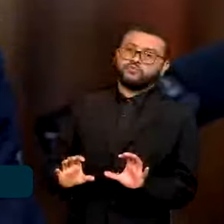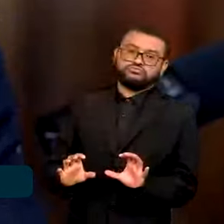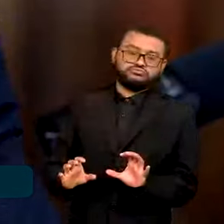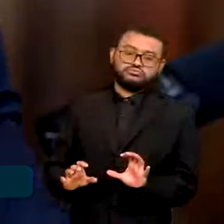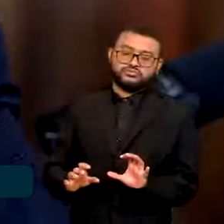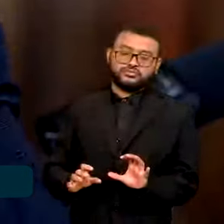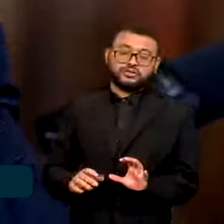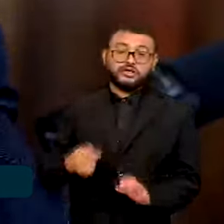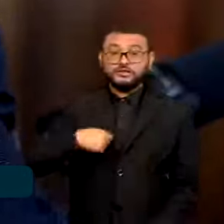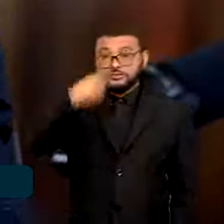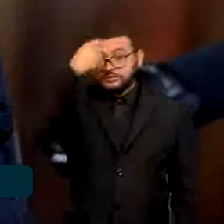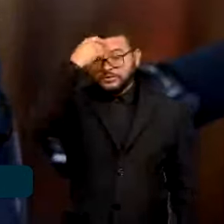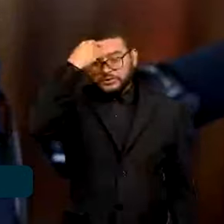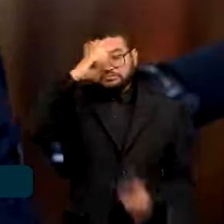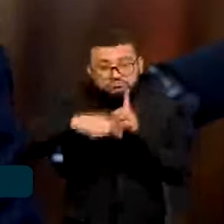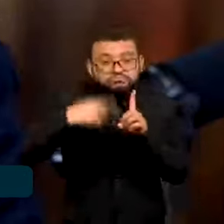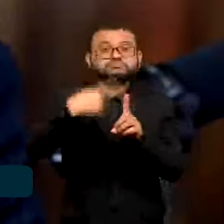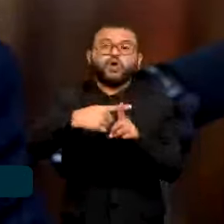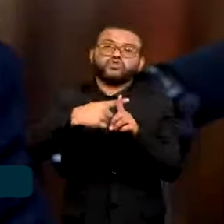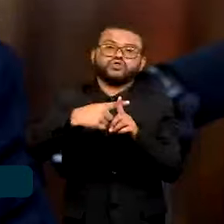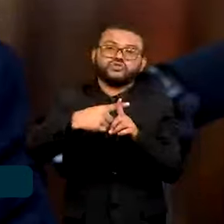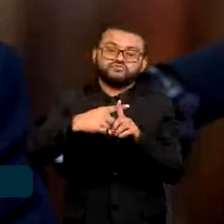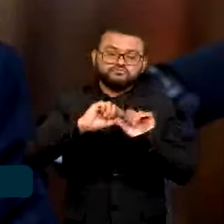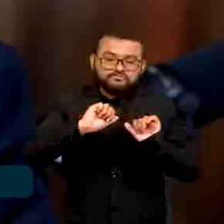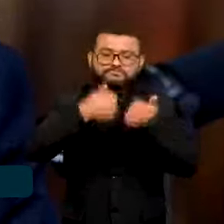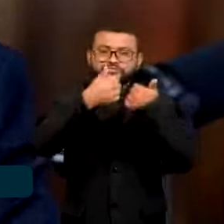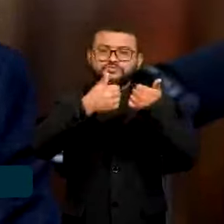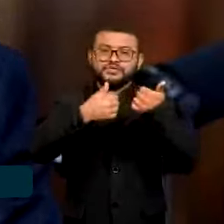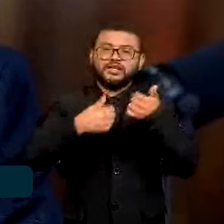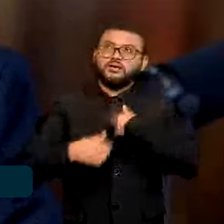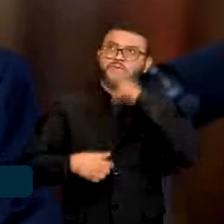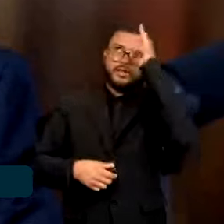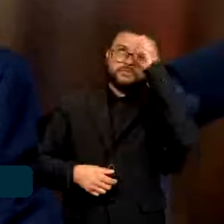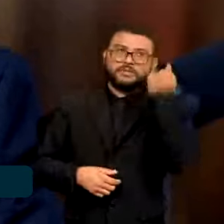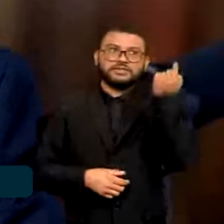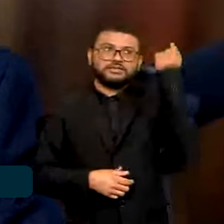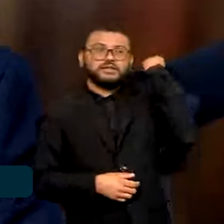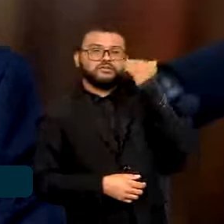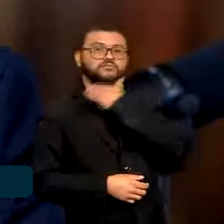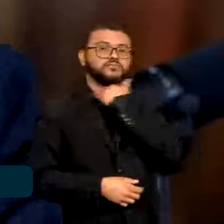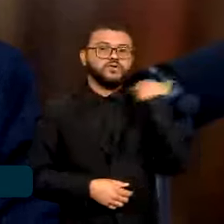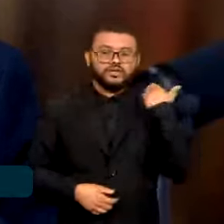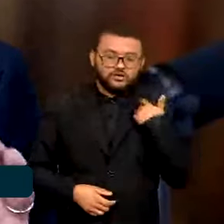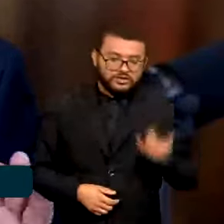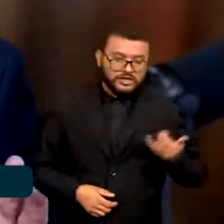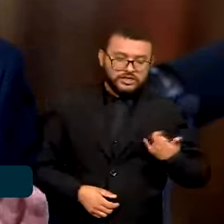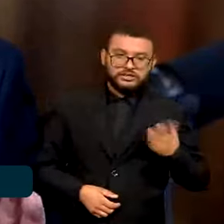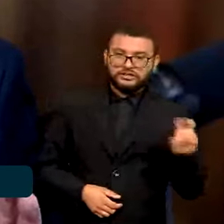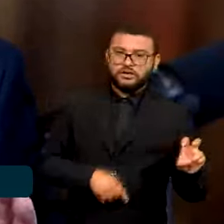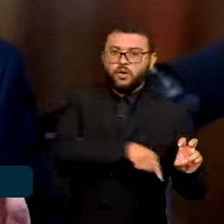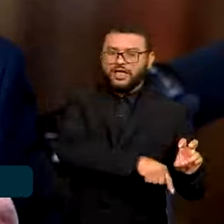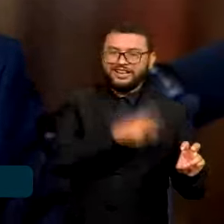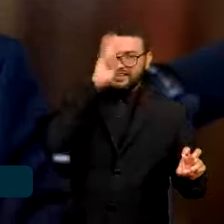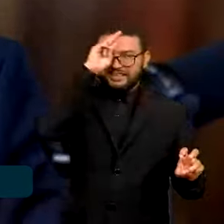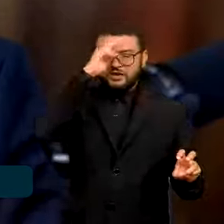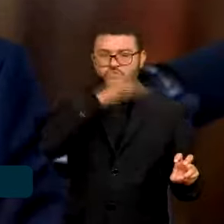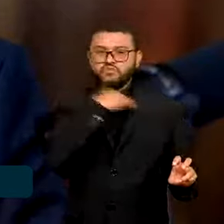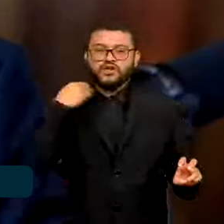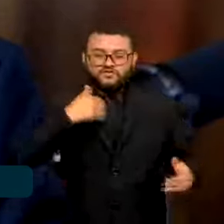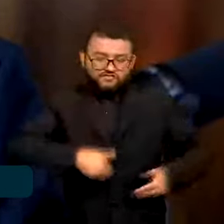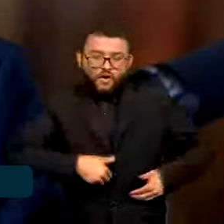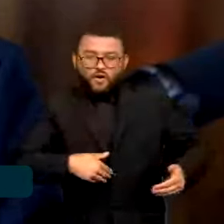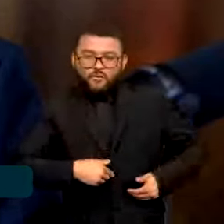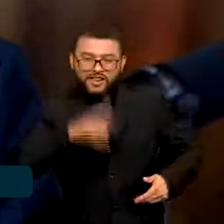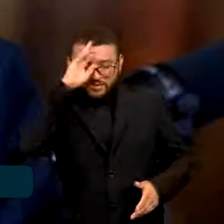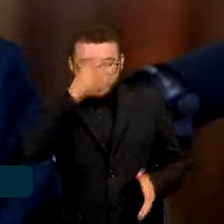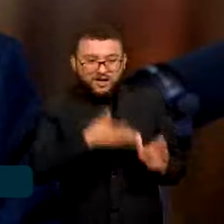otimista quando deixei de morrer até 5 anos de idade de fome em Pernambuco. Quando eu escapei da fome, eu falei: agora nada